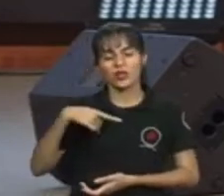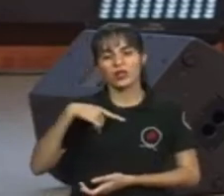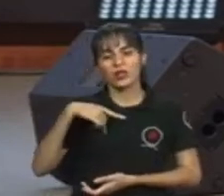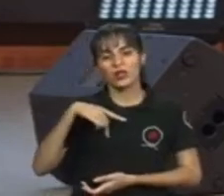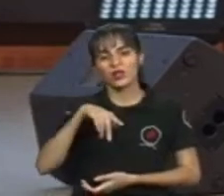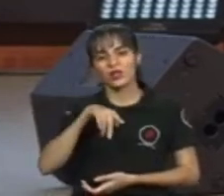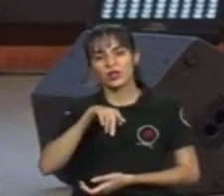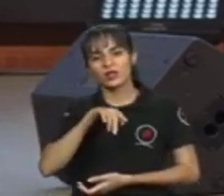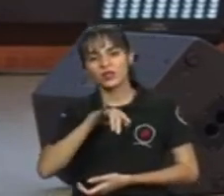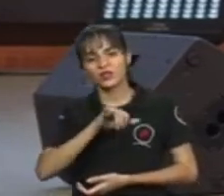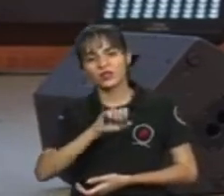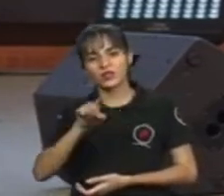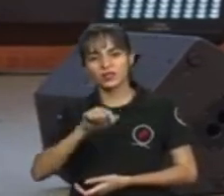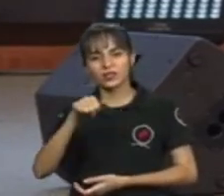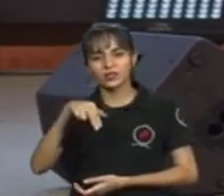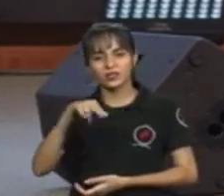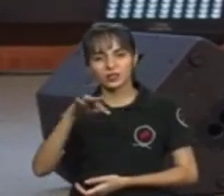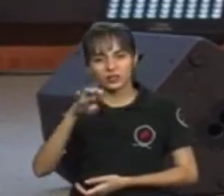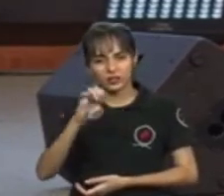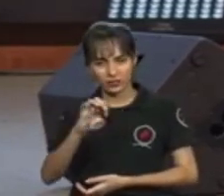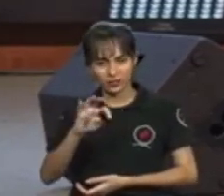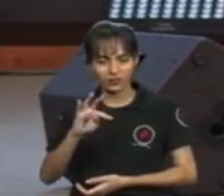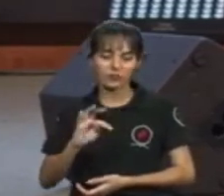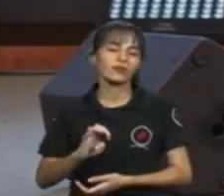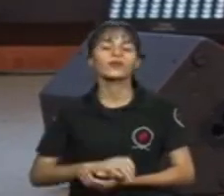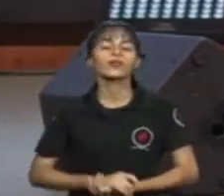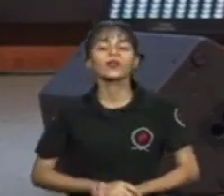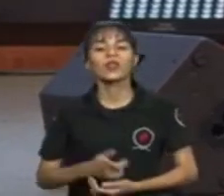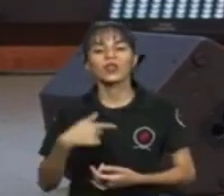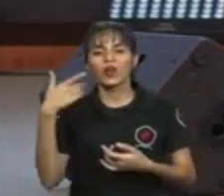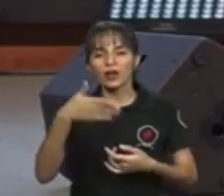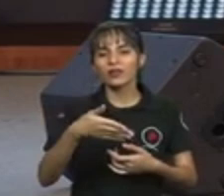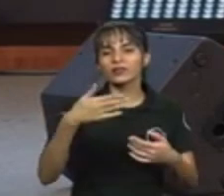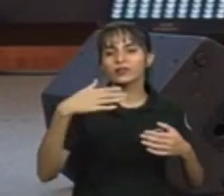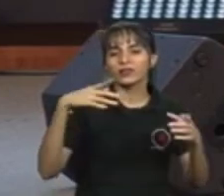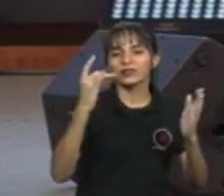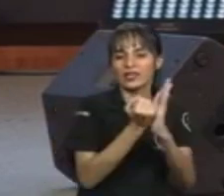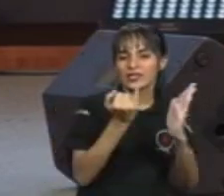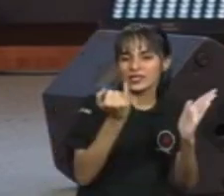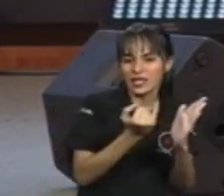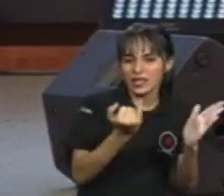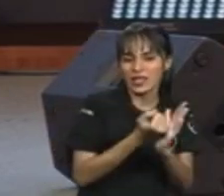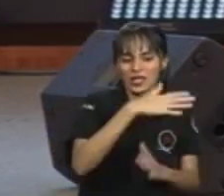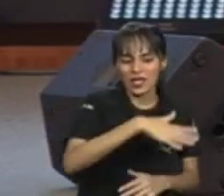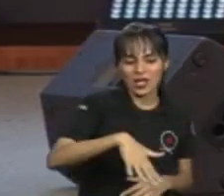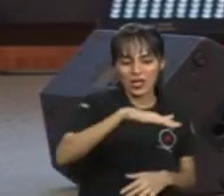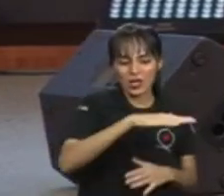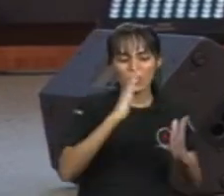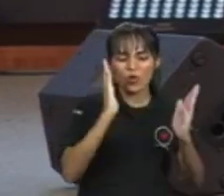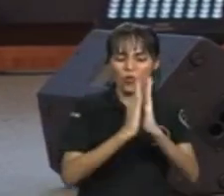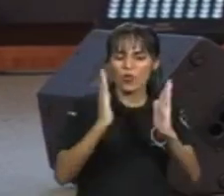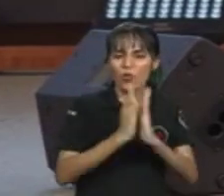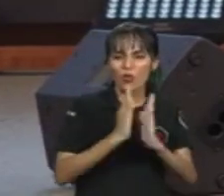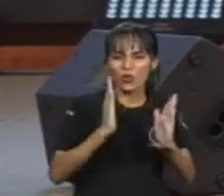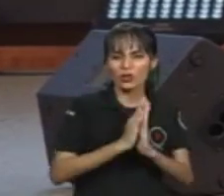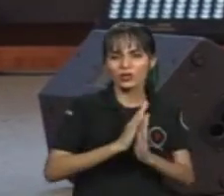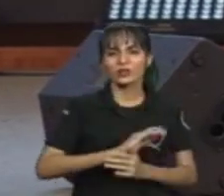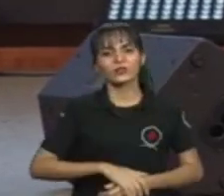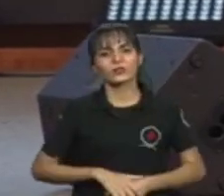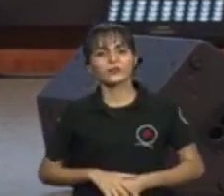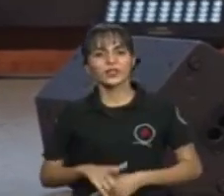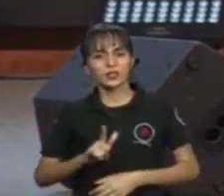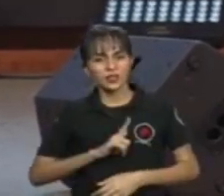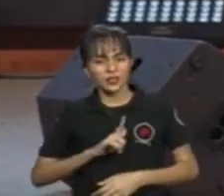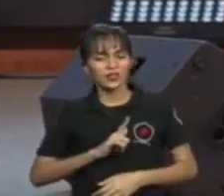com intercessores das regiões, e nós ficamos ali dentro intercedendo e orando. E nós passamos um